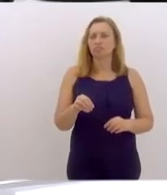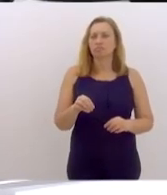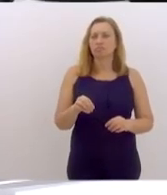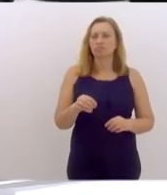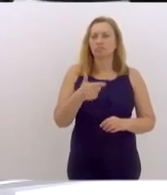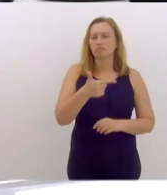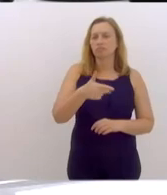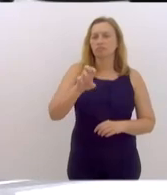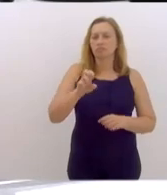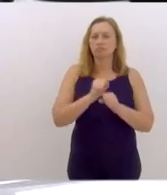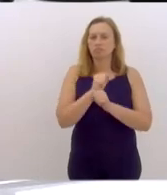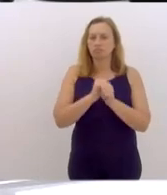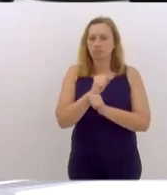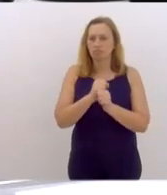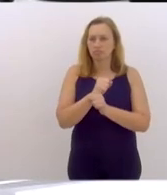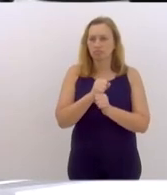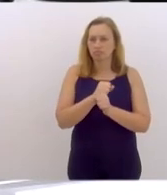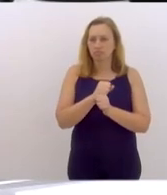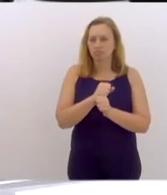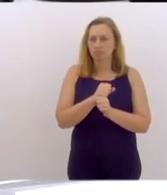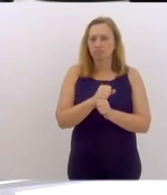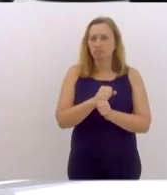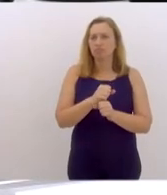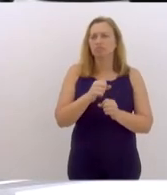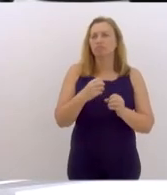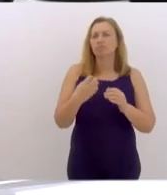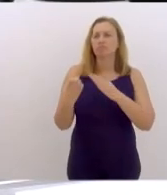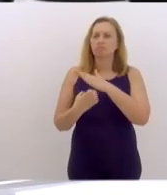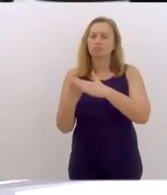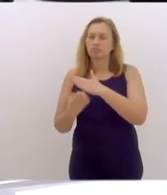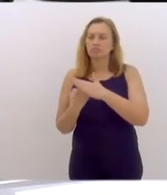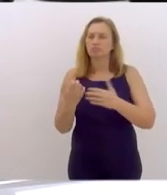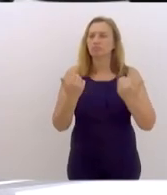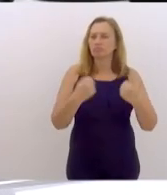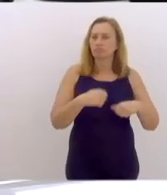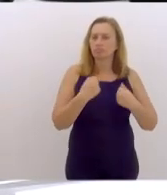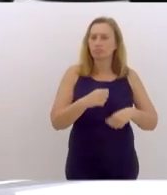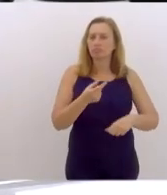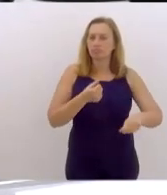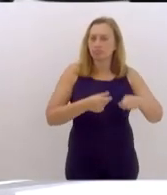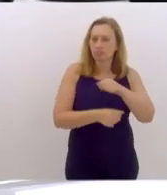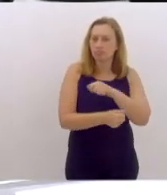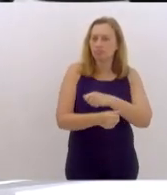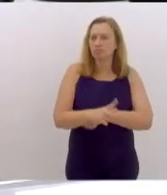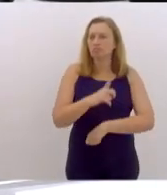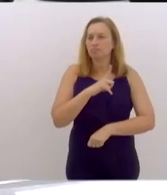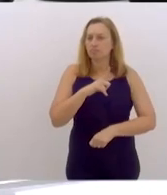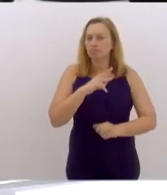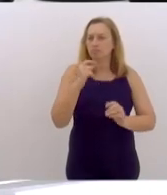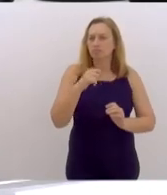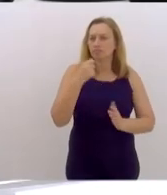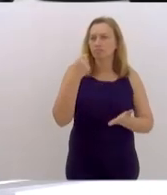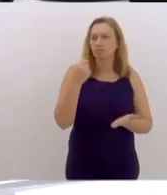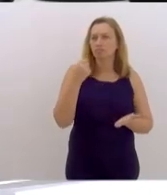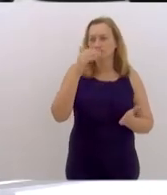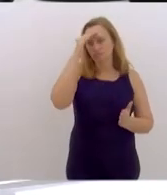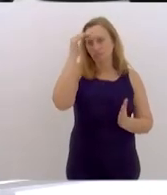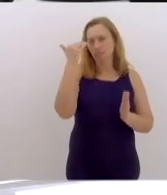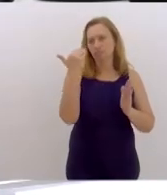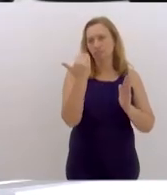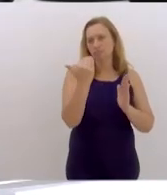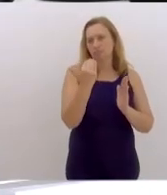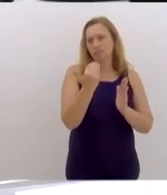concessão por 25 anos a concessionária tem que aportar recursos a cumprir com seus compromissos